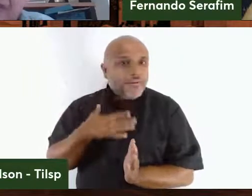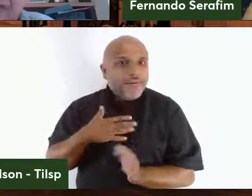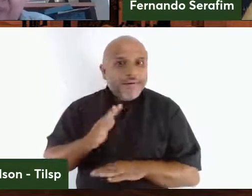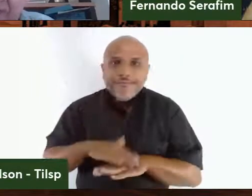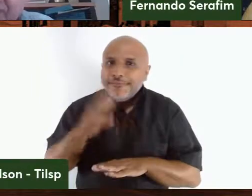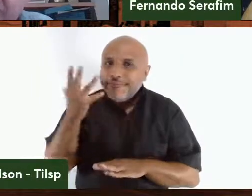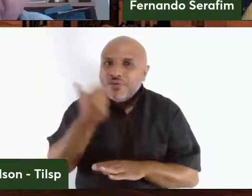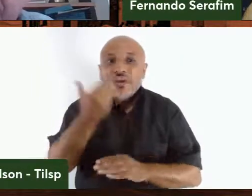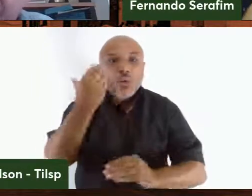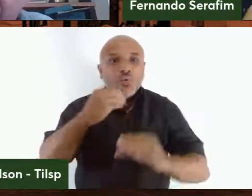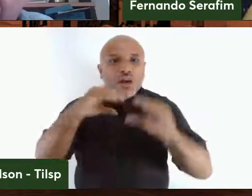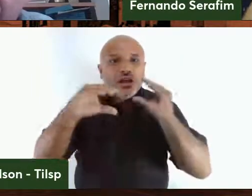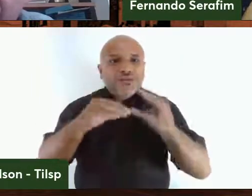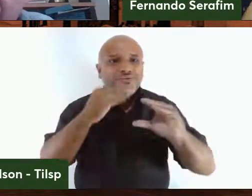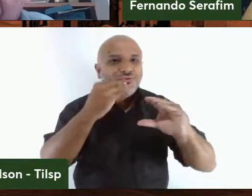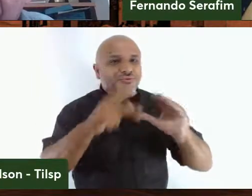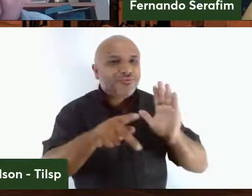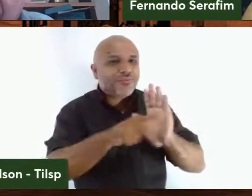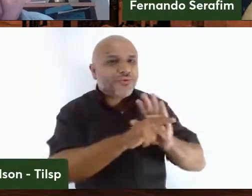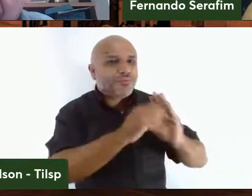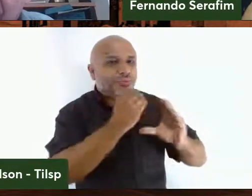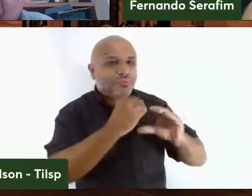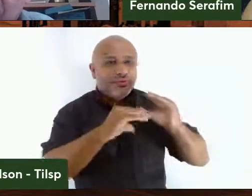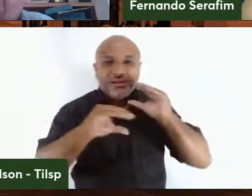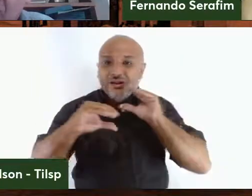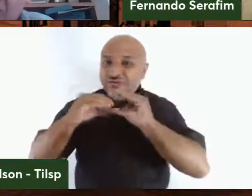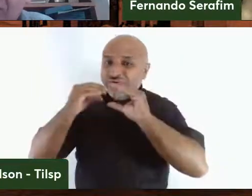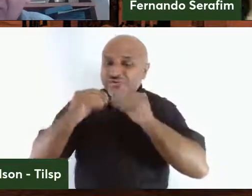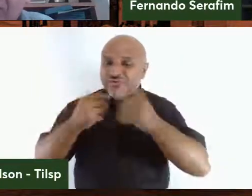Cântico dos Cânticos, né? Uhum. Que é